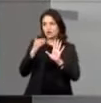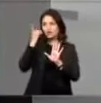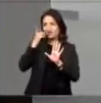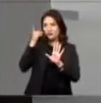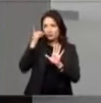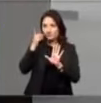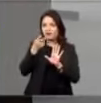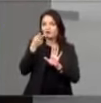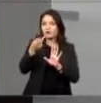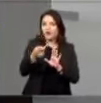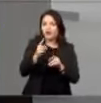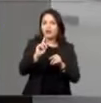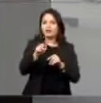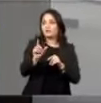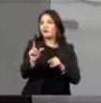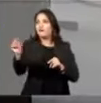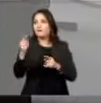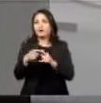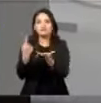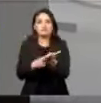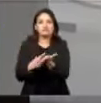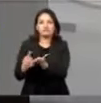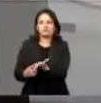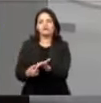ausentasse na sequência pelos seus compromissos.